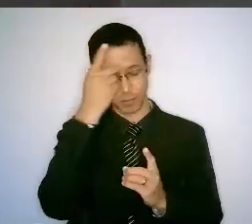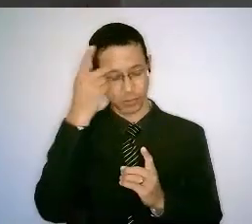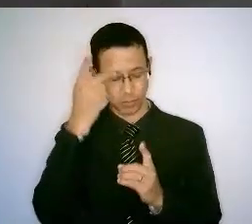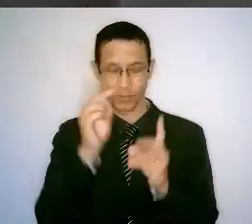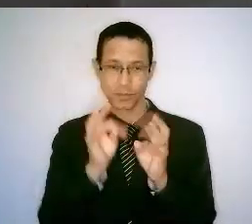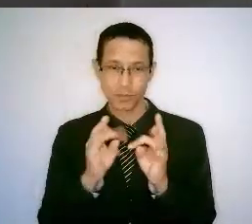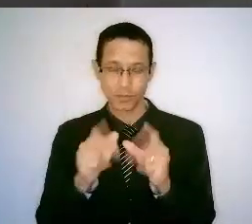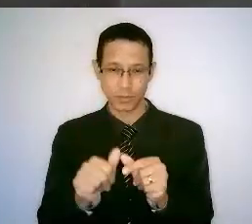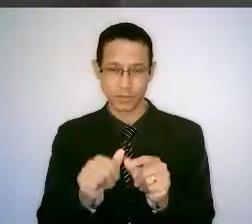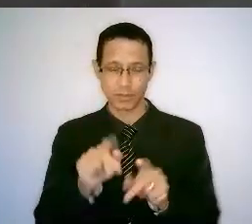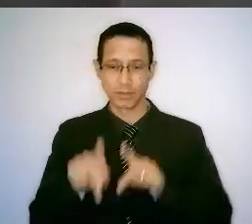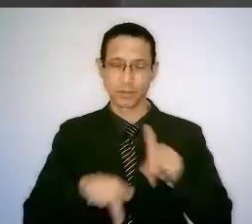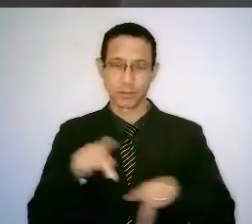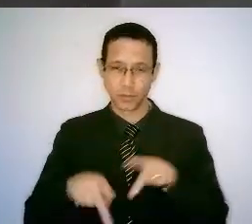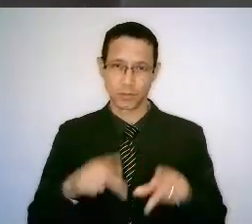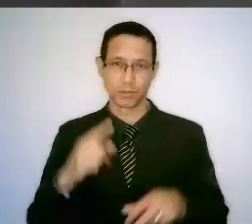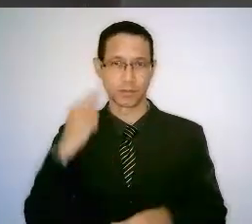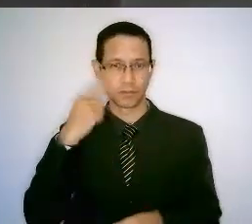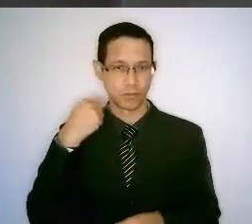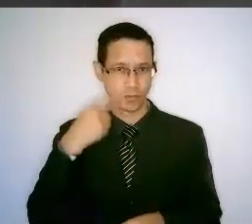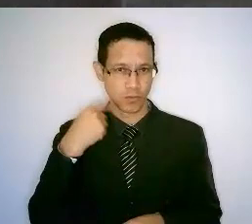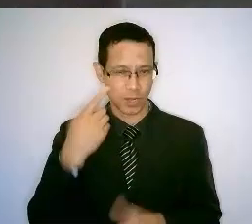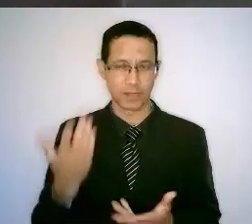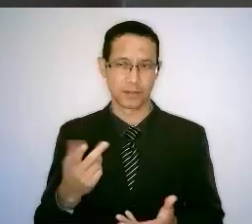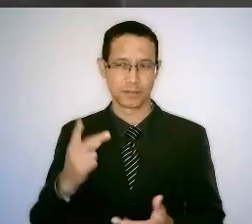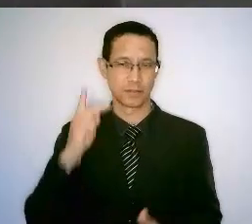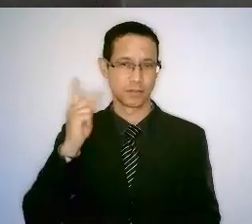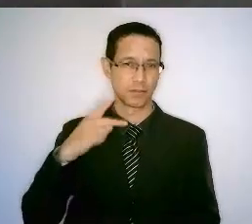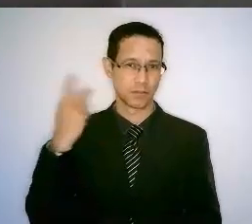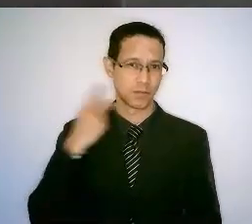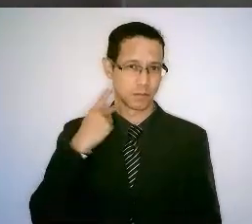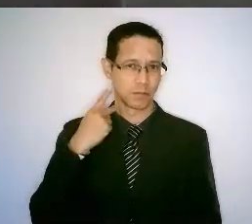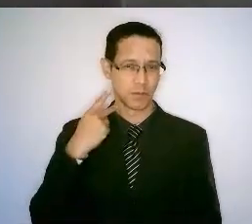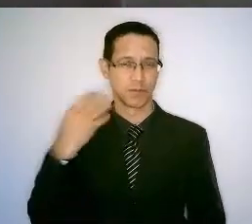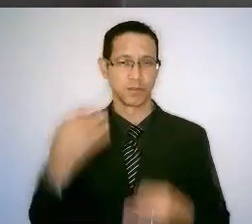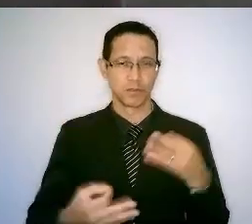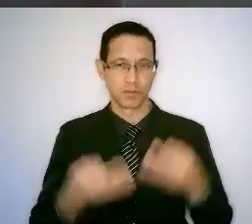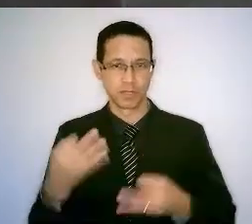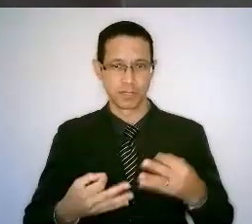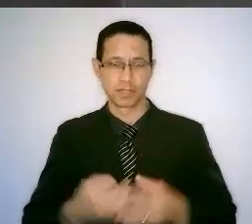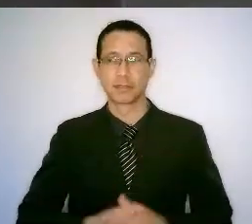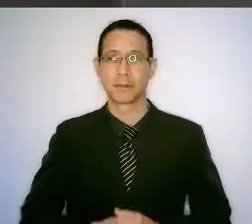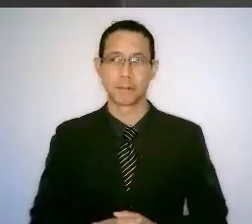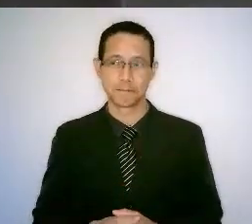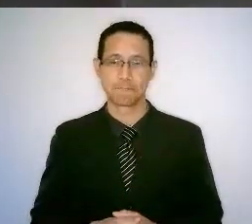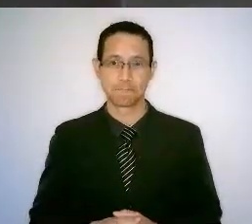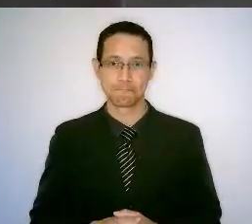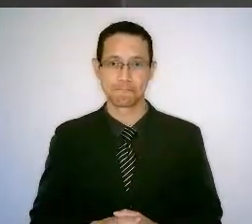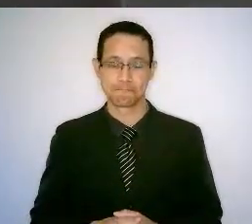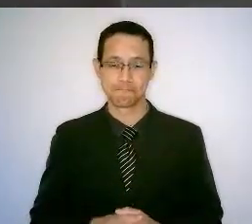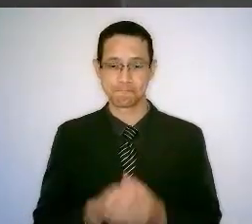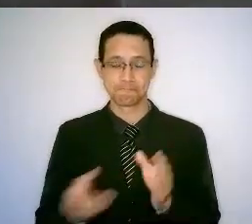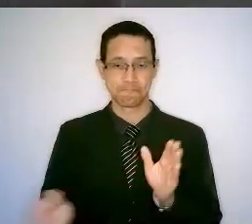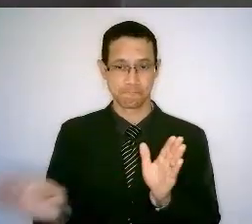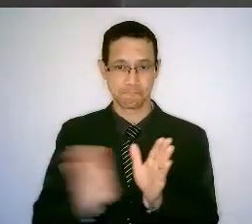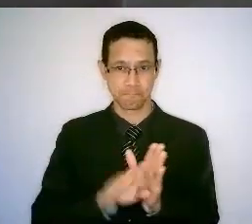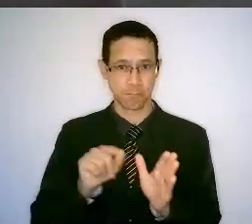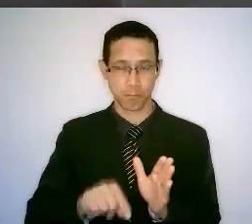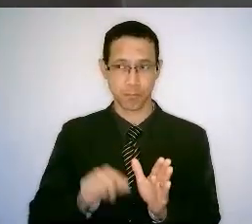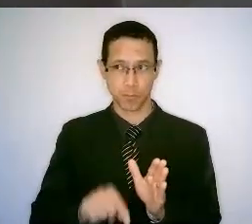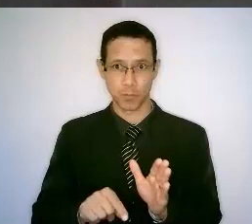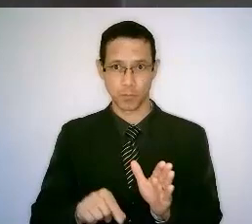aos advogados, aos promotores de justiça. Nenhuma pessoa chega neste tribunal, no gabinete de